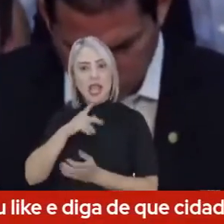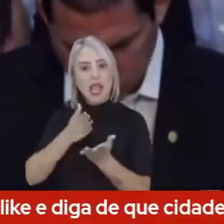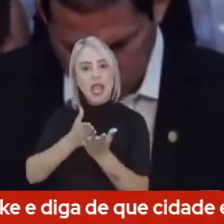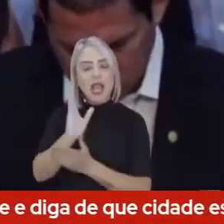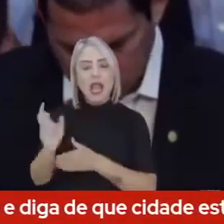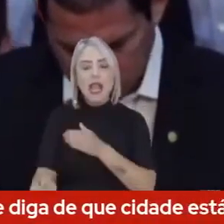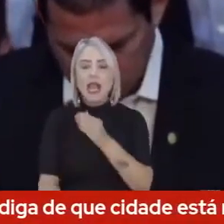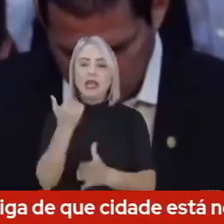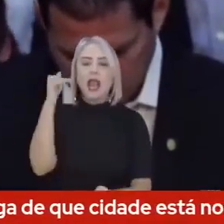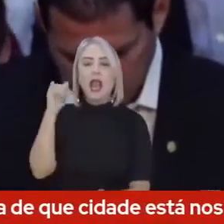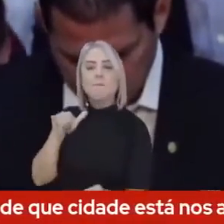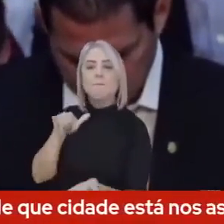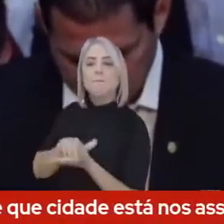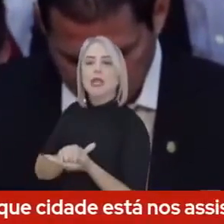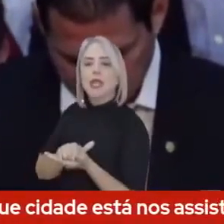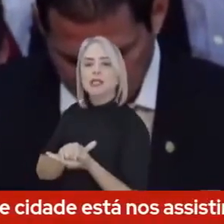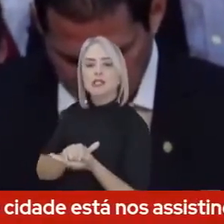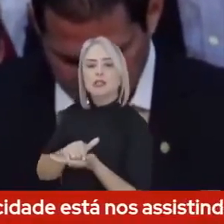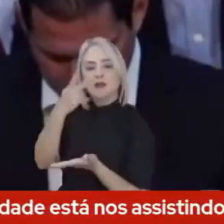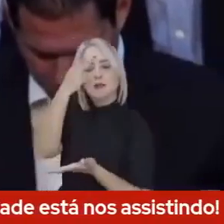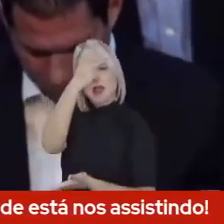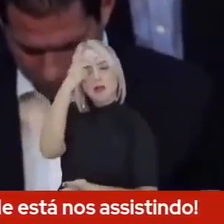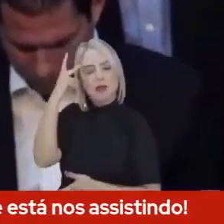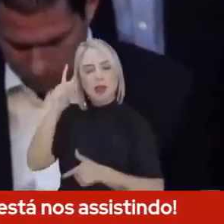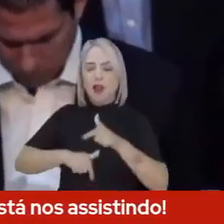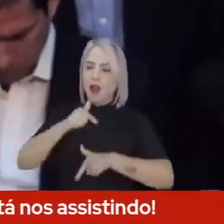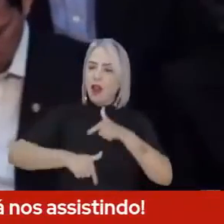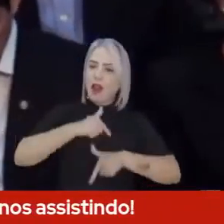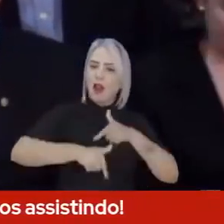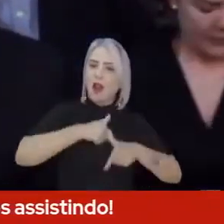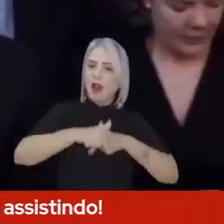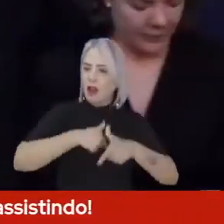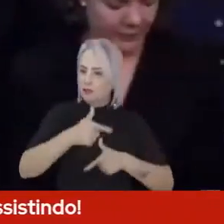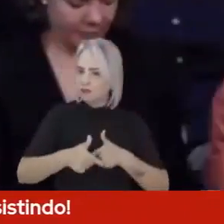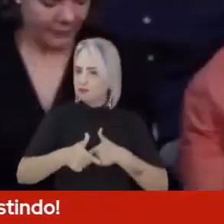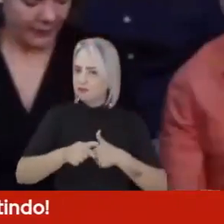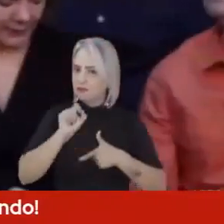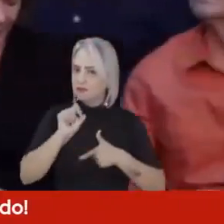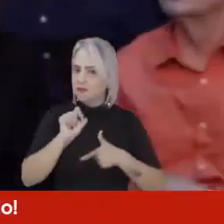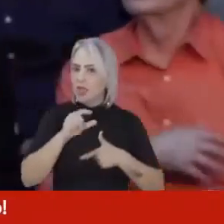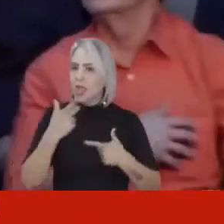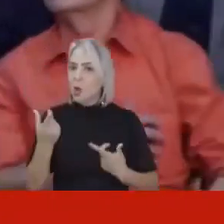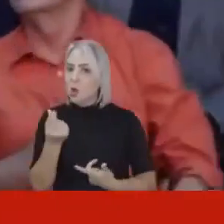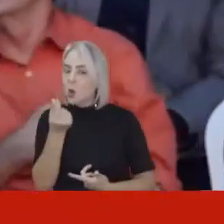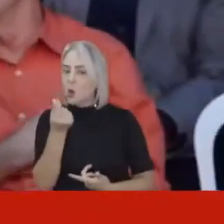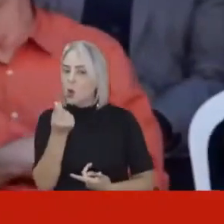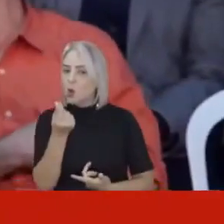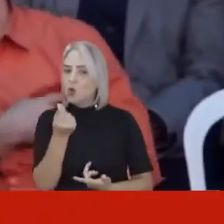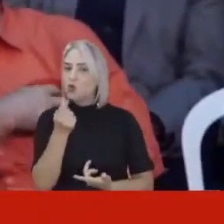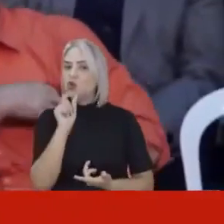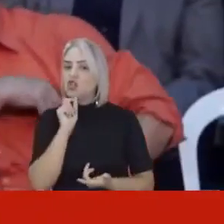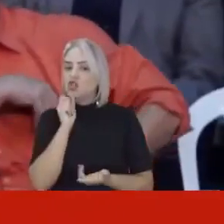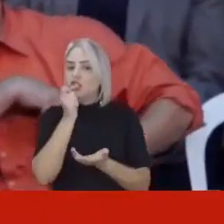aplicativos para as pessoas trabalharem. E ao invés do dinheiro ir para a empresa de